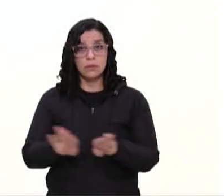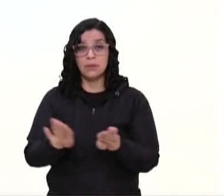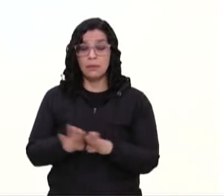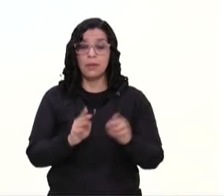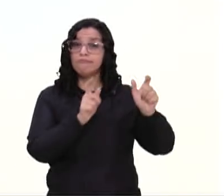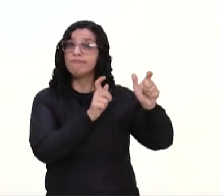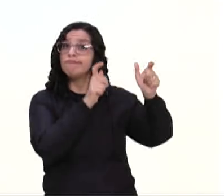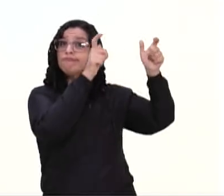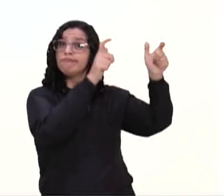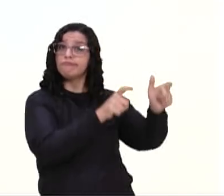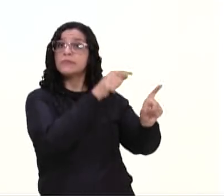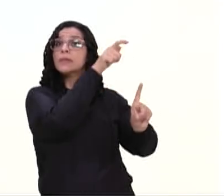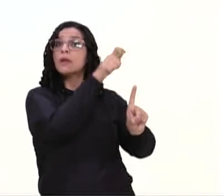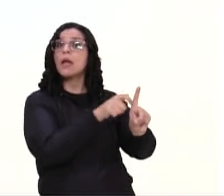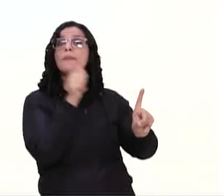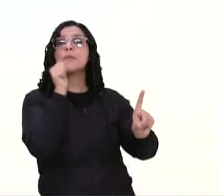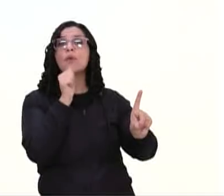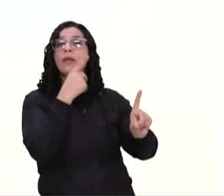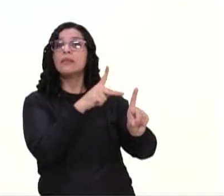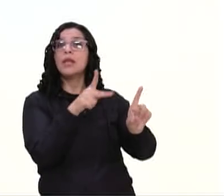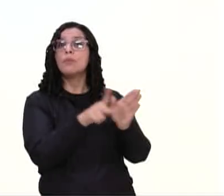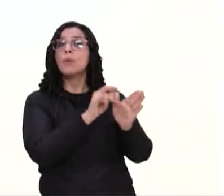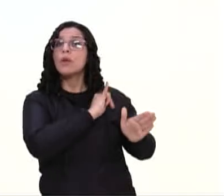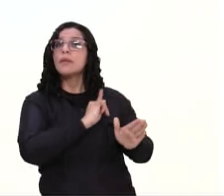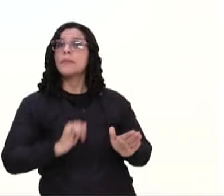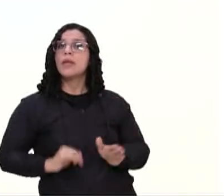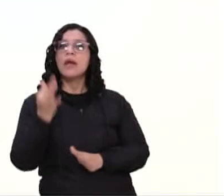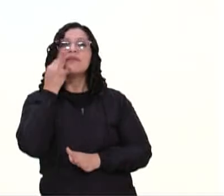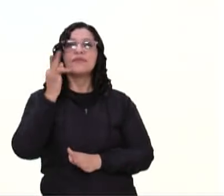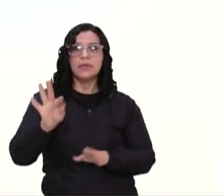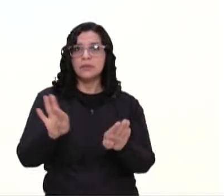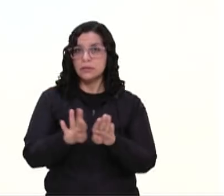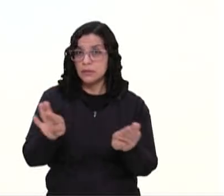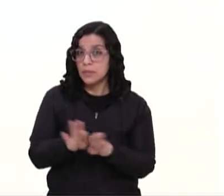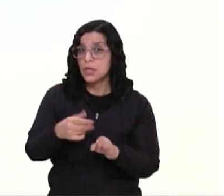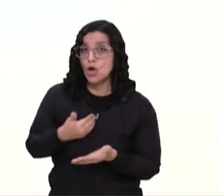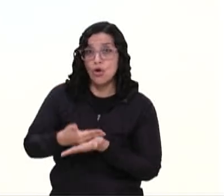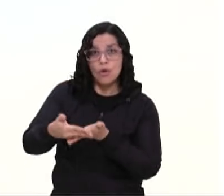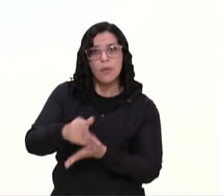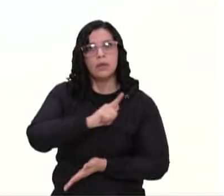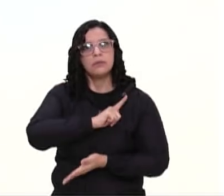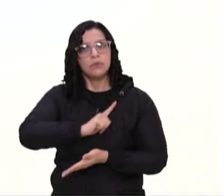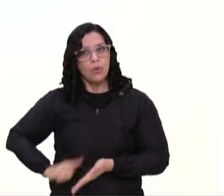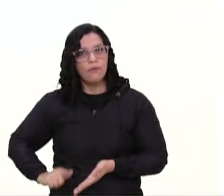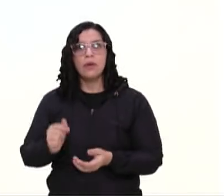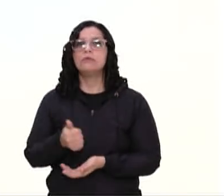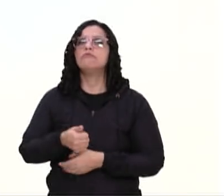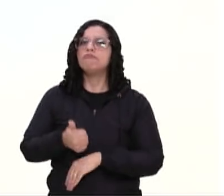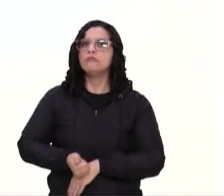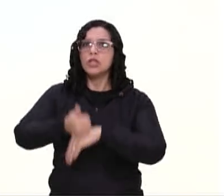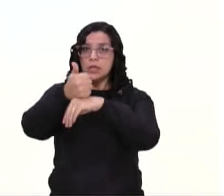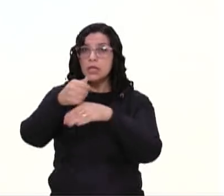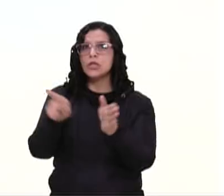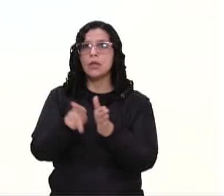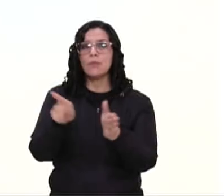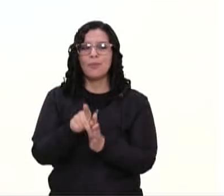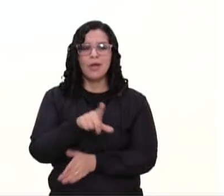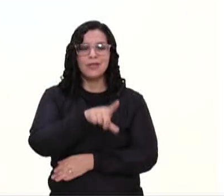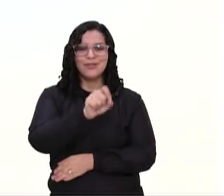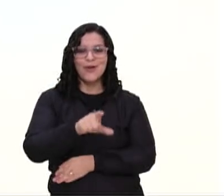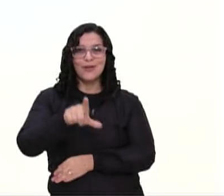sua esposa como imperatriz da França. E ele vai iniciar, então, esse governo dele, muito caracterizado pelo nepotismo e